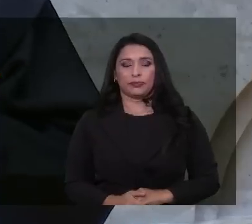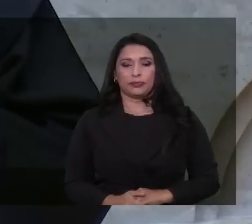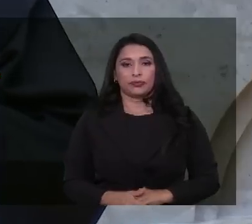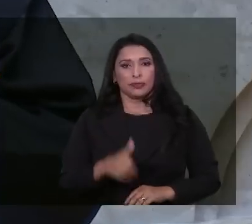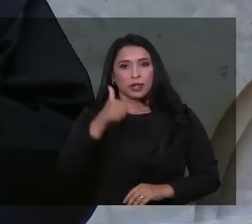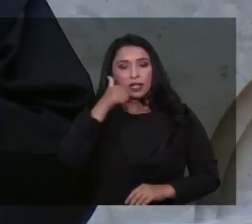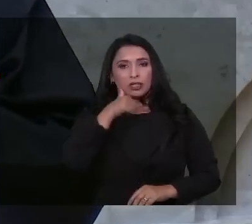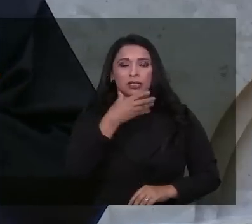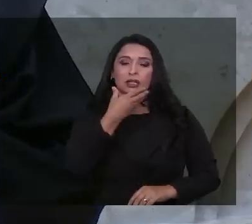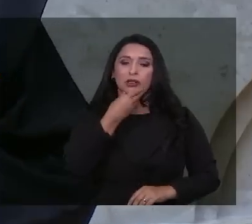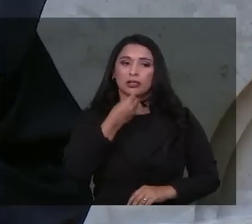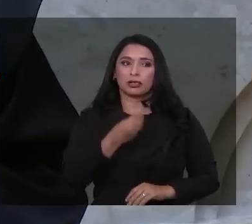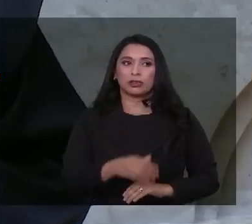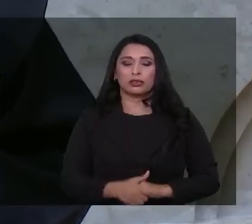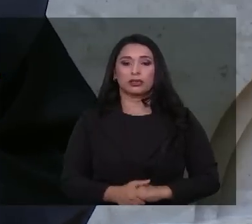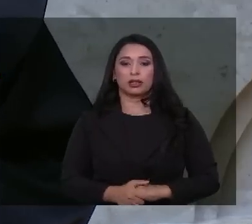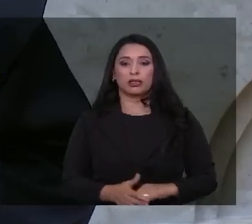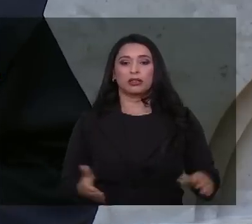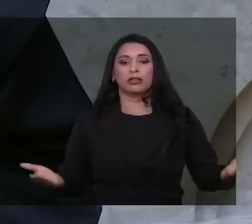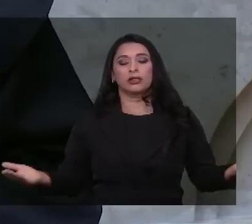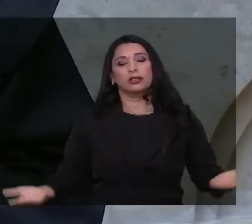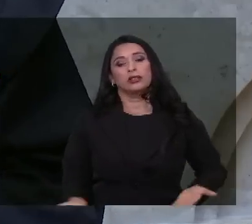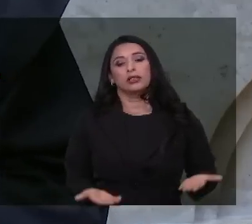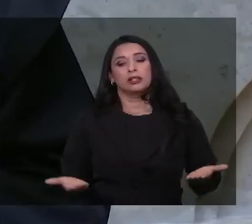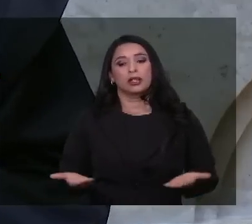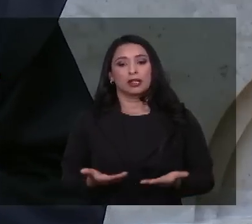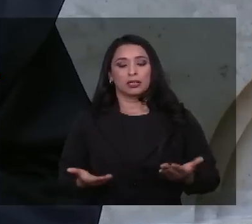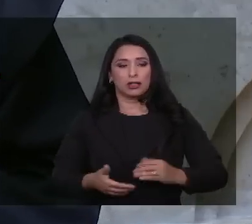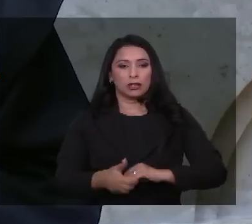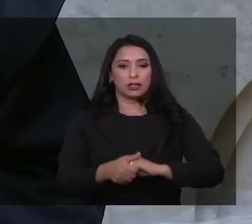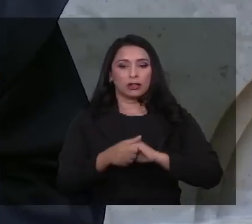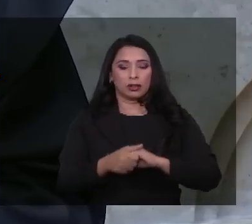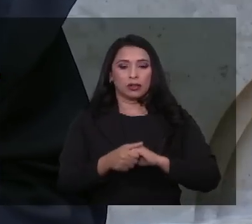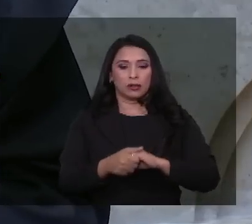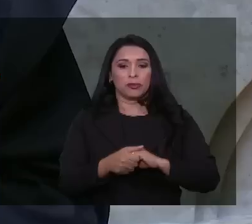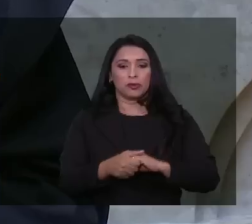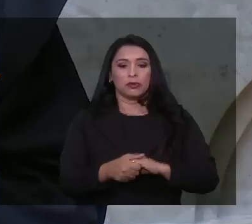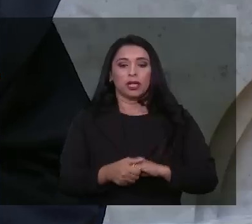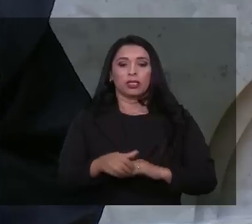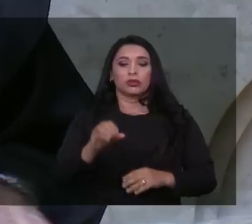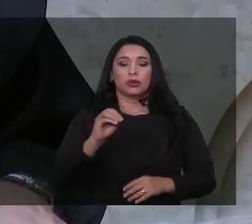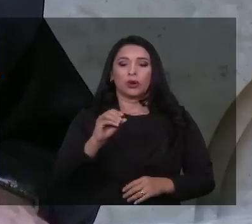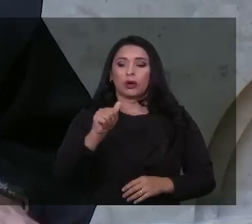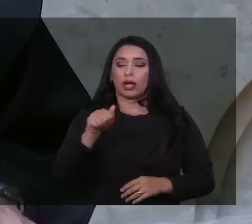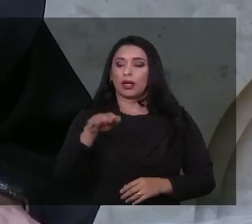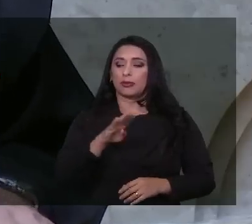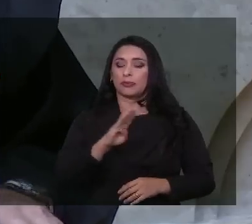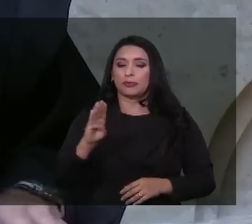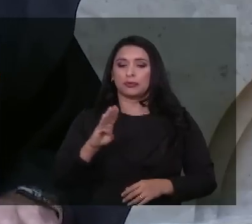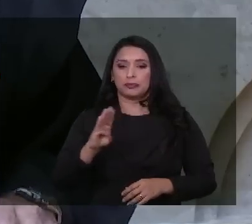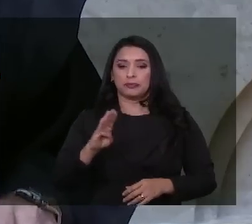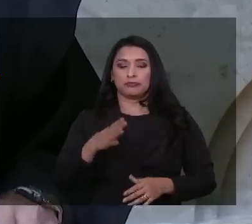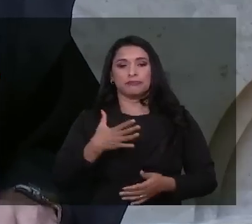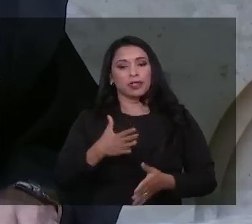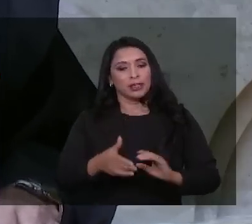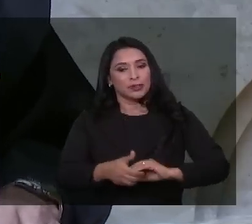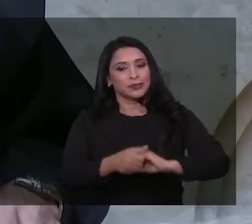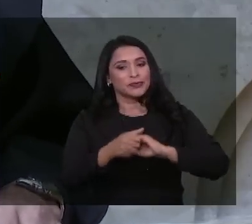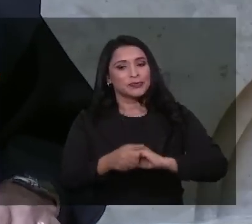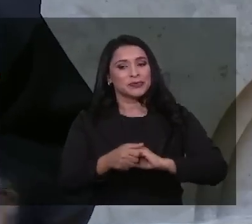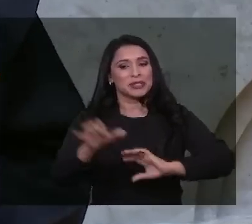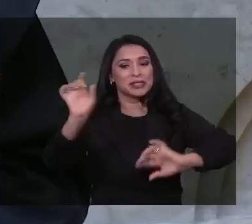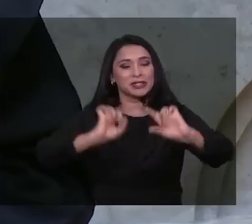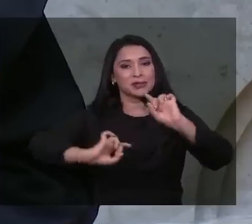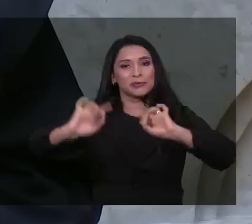Senhoras e senhores, trago a saudação da advocacia brasileira a esta casa, e em especial ao ministro Luiz